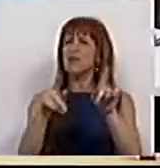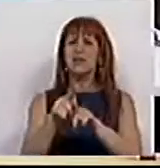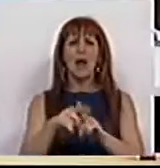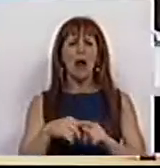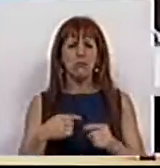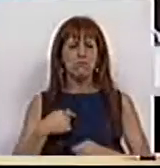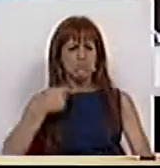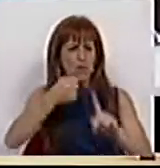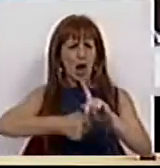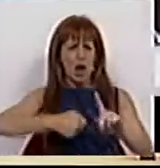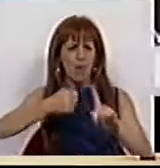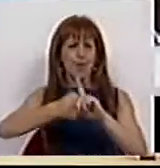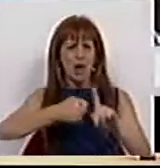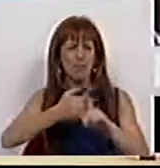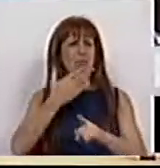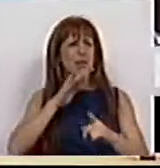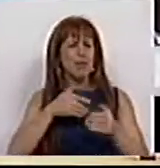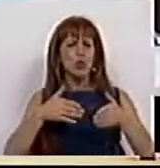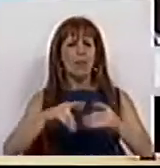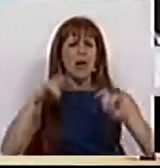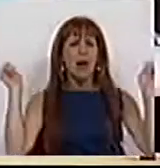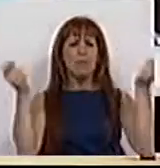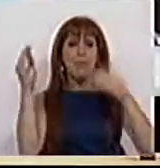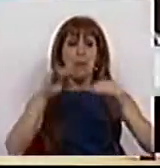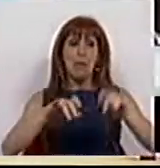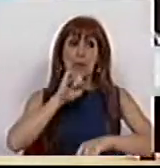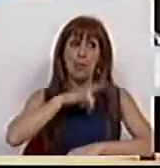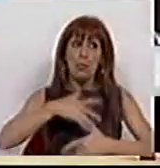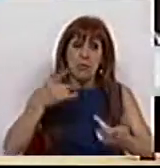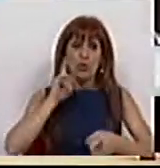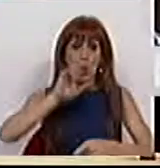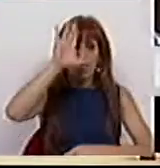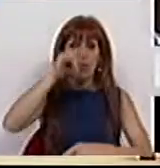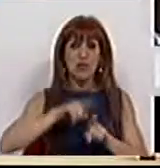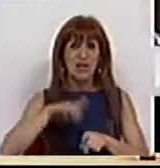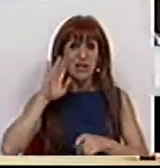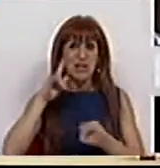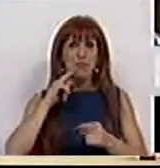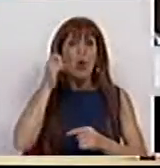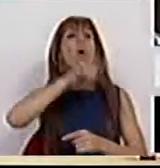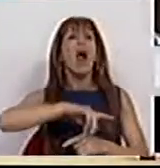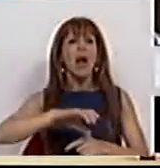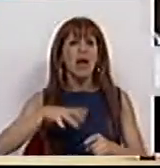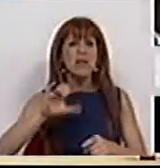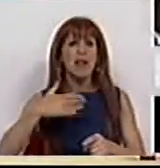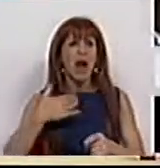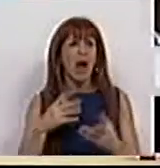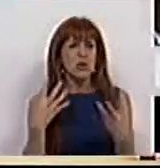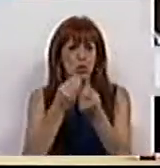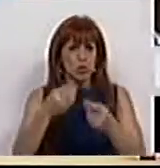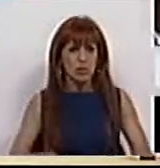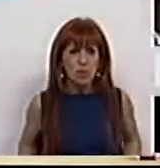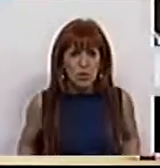fosse uma cruzada, porventura útil no caminho da campanha eleitoral, onde a Sra. Ministra vai estar junto com quem? Com o CDS. Com